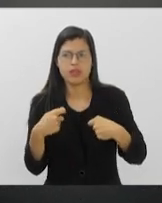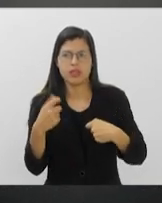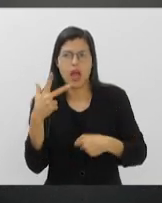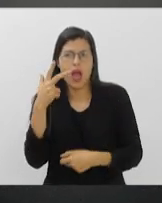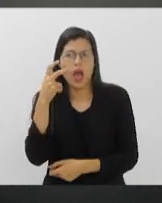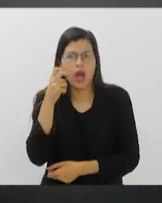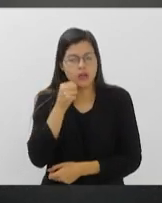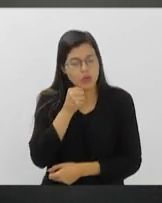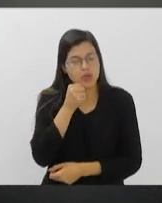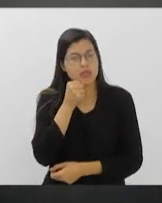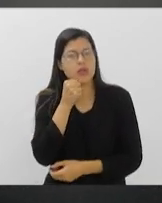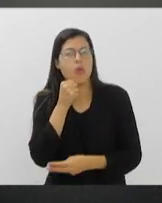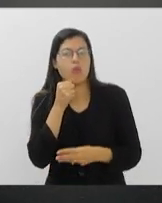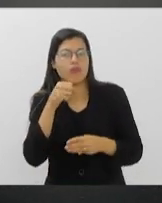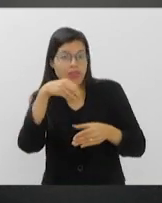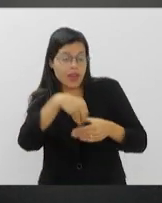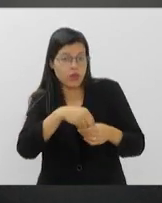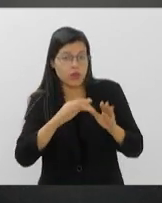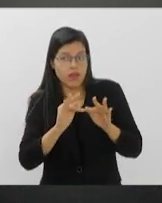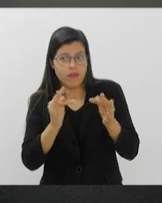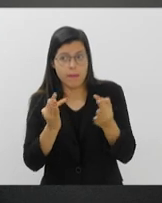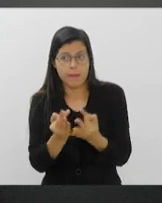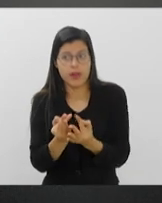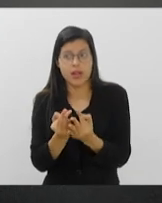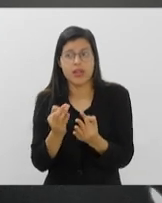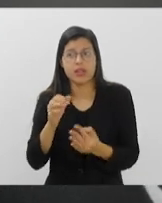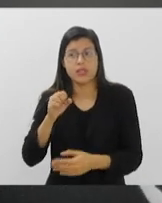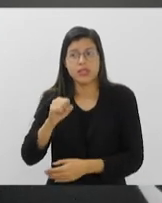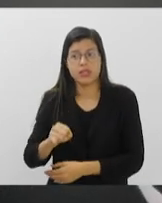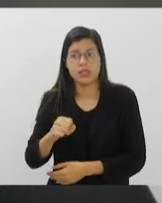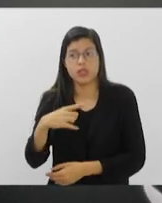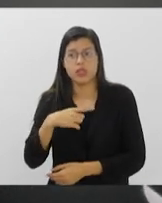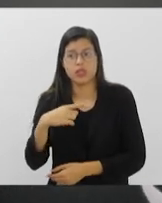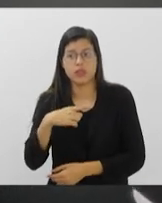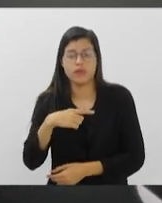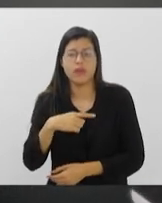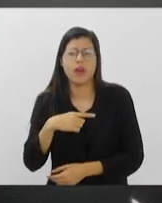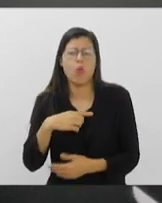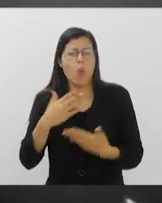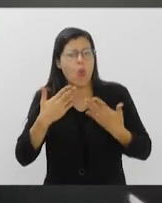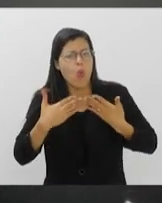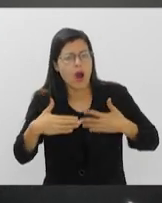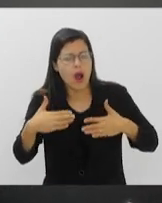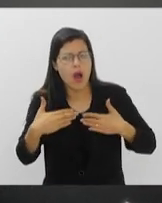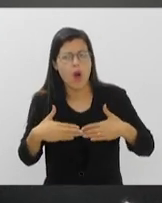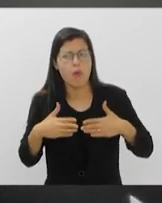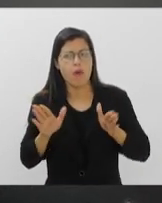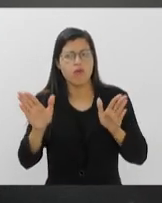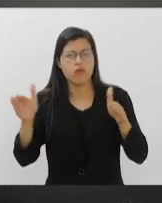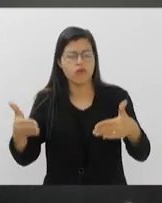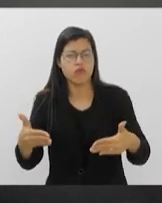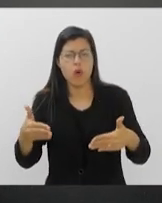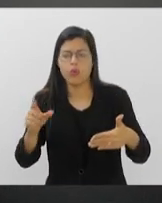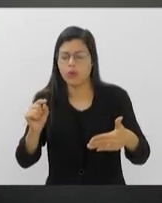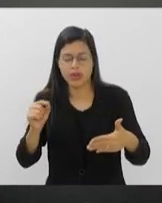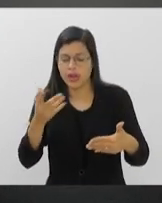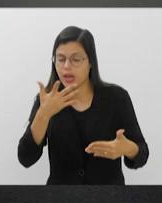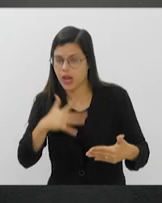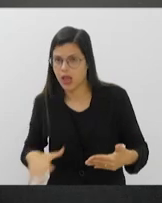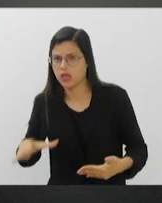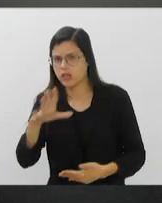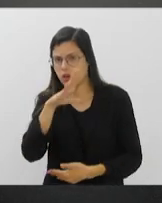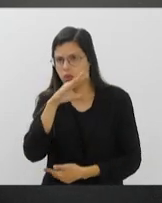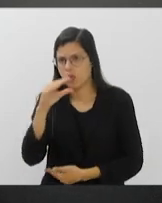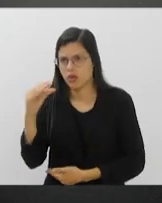famílias mas se tiver que chegar que se chegue tempestivamente por quê Porque o nosso foco principal sempre é a criança e adolescente